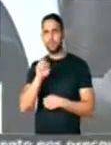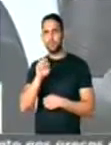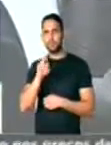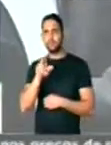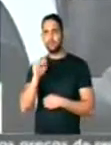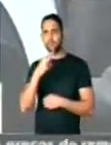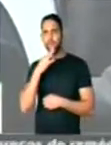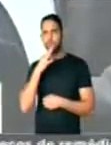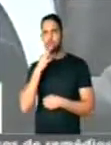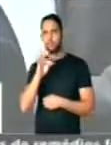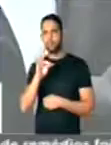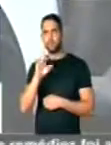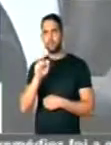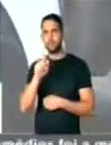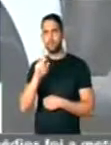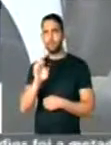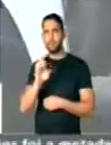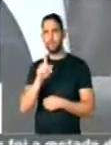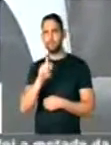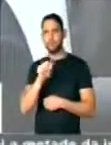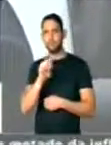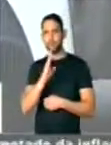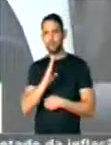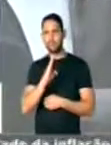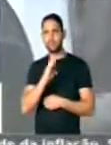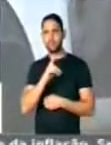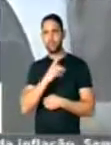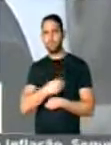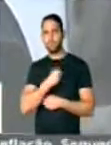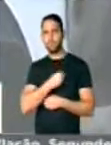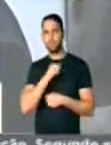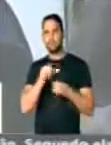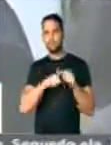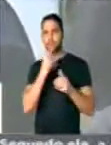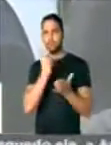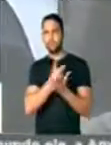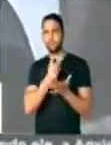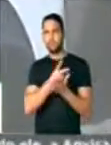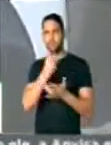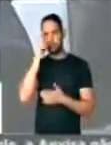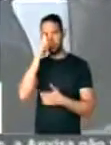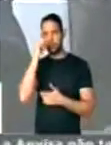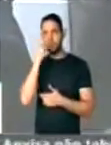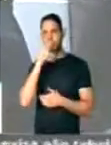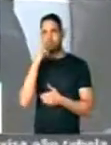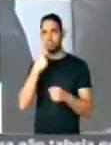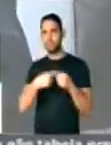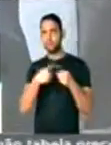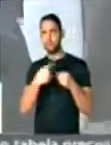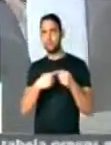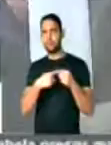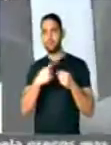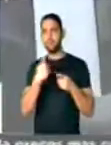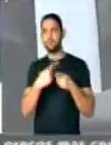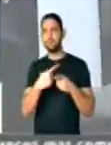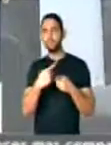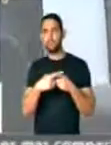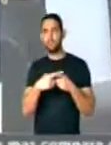Aristóteles, conhecido por Toti, é do PSB, já está virando até uma lenda ele na cidade